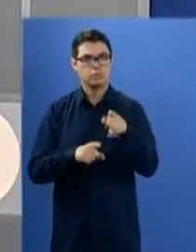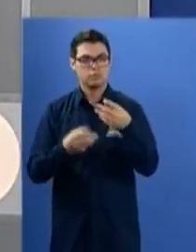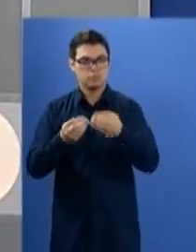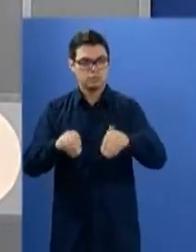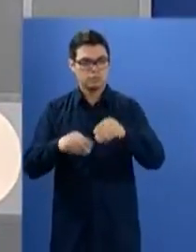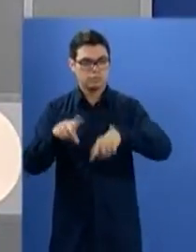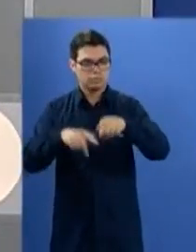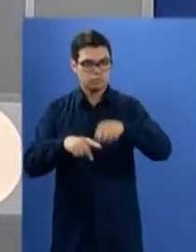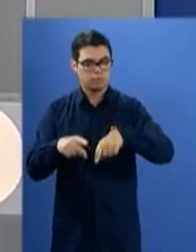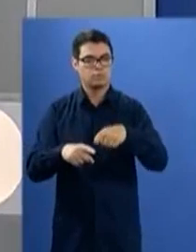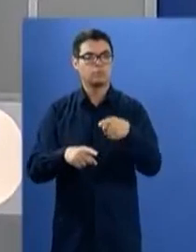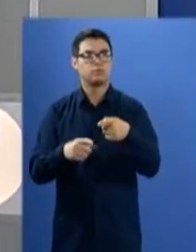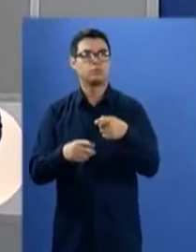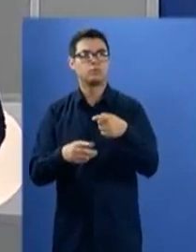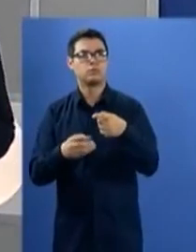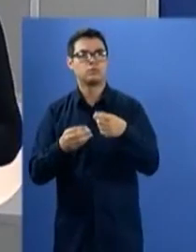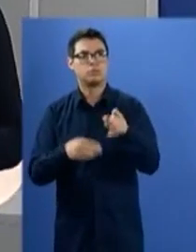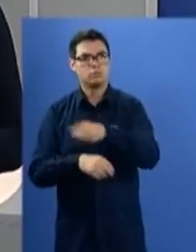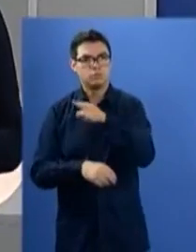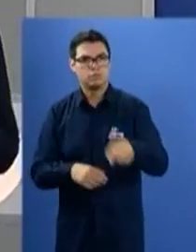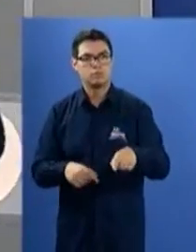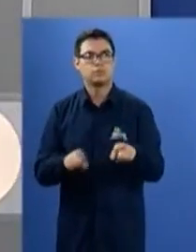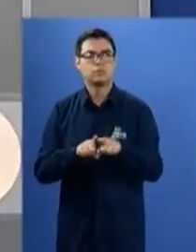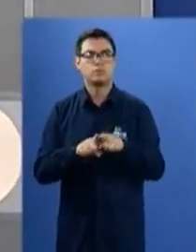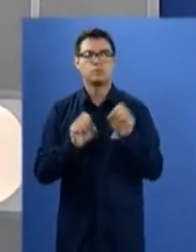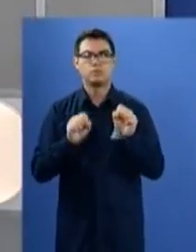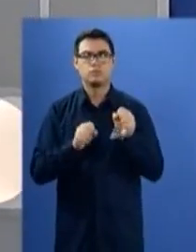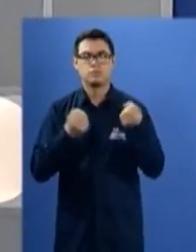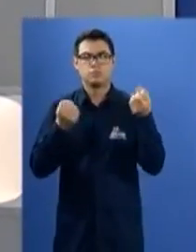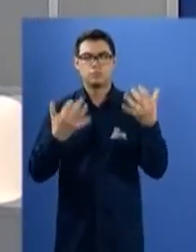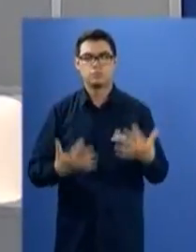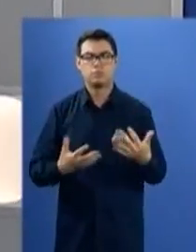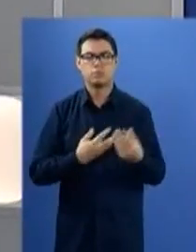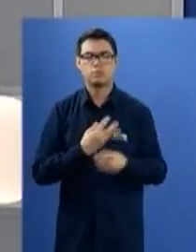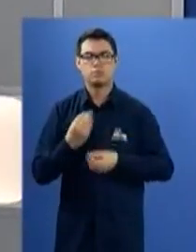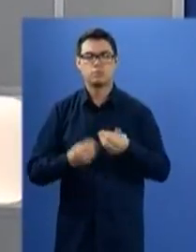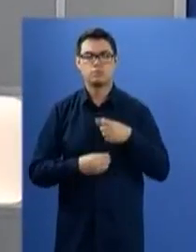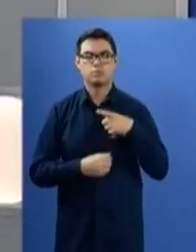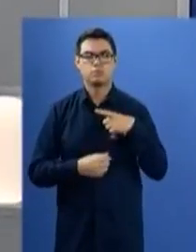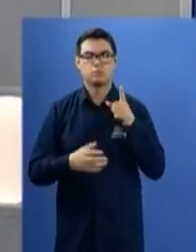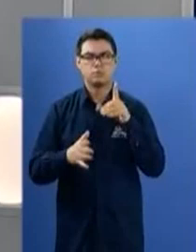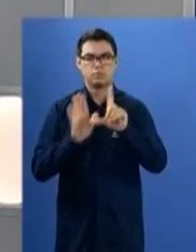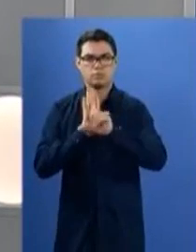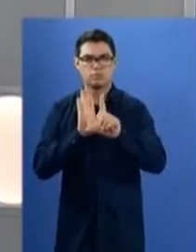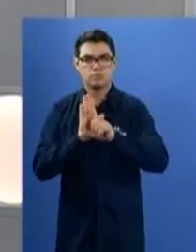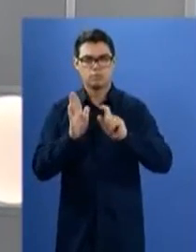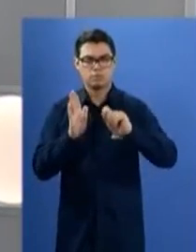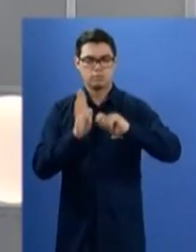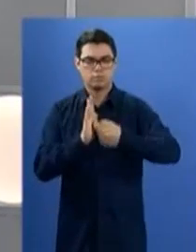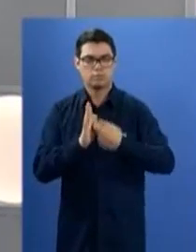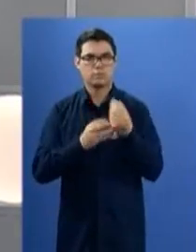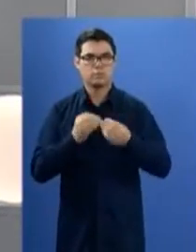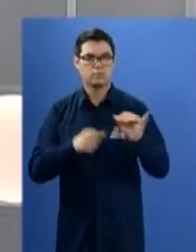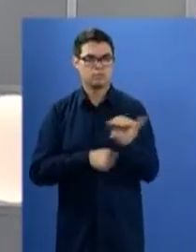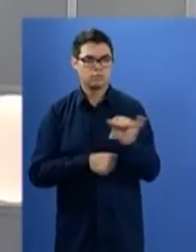dos estoques de matéria-prima e, finalizando, podemos citar possíveis restrições legais que têm